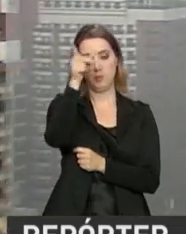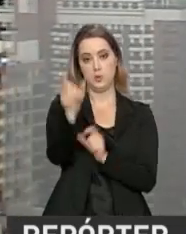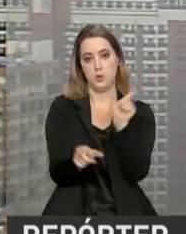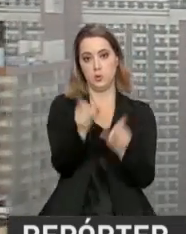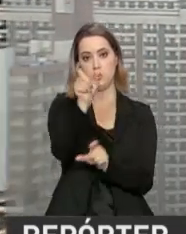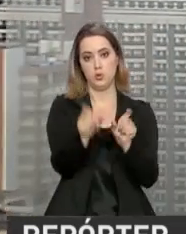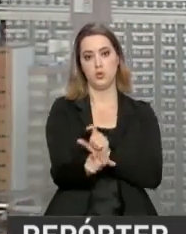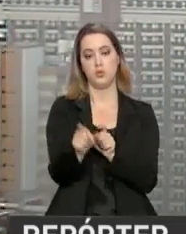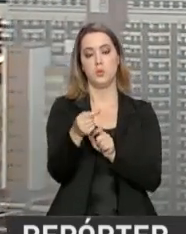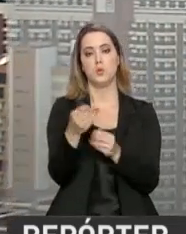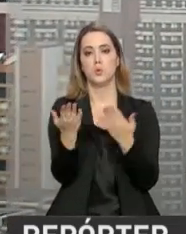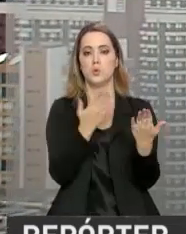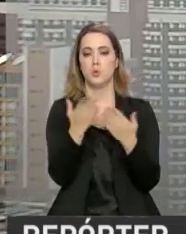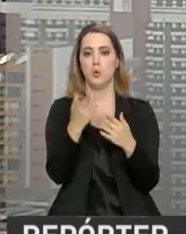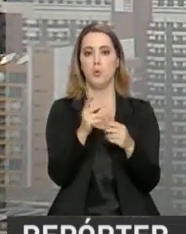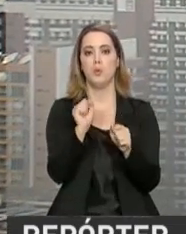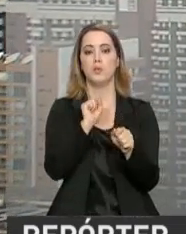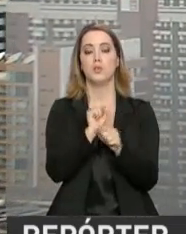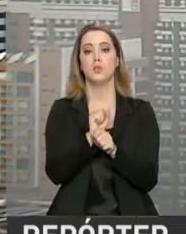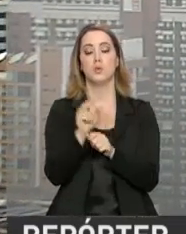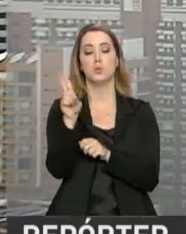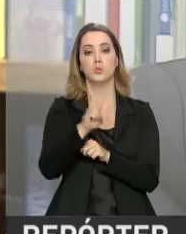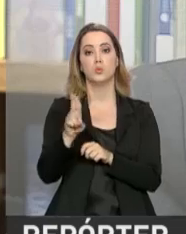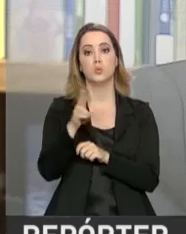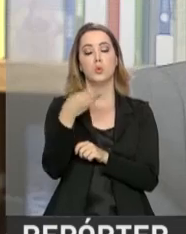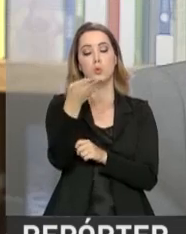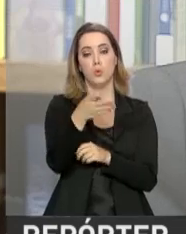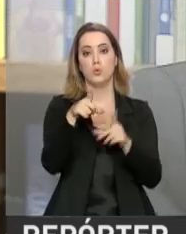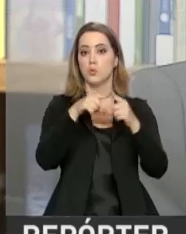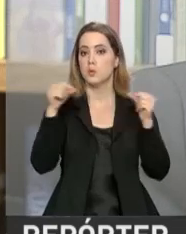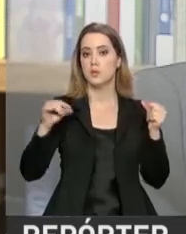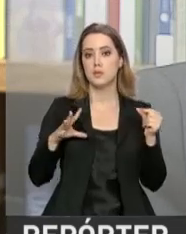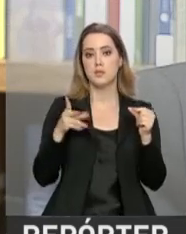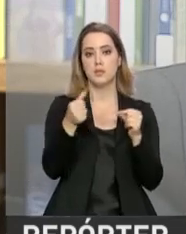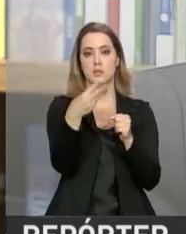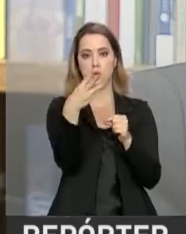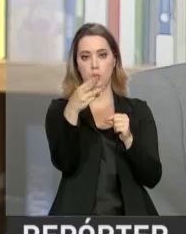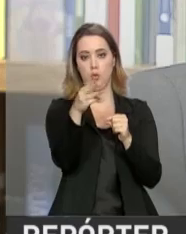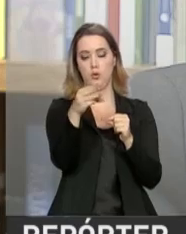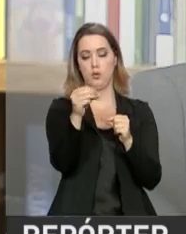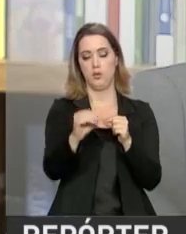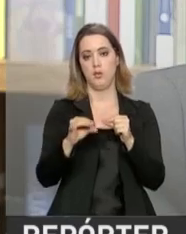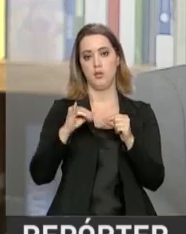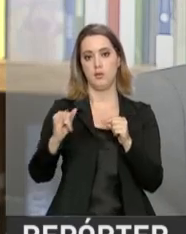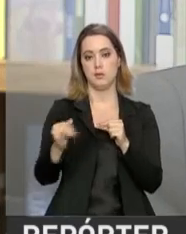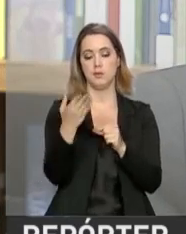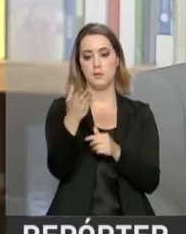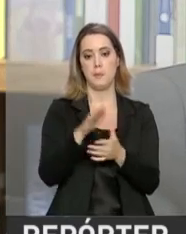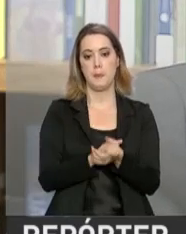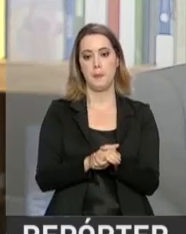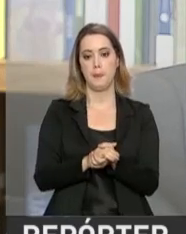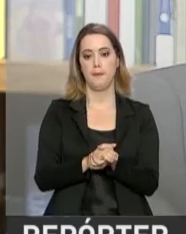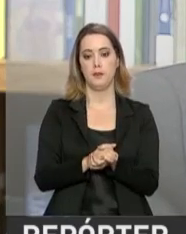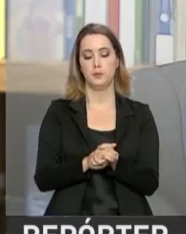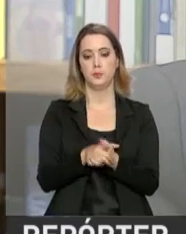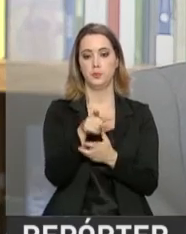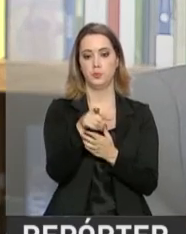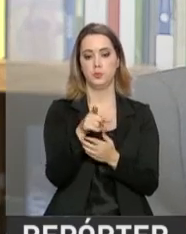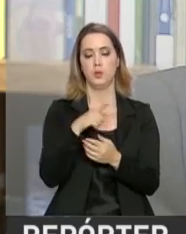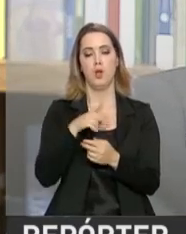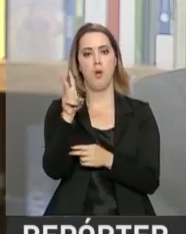sem consumir energia elétrica durante 30 dias. Essa economia, apesar de percentualmente ser praticamente a mesma, do ponto de vista de